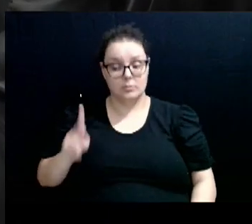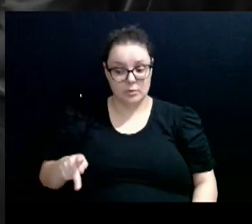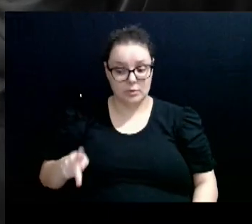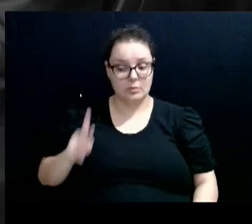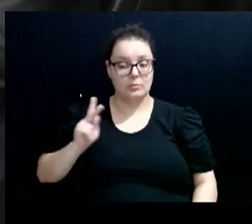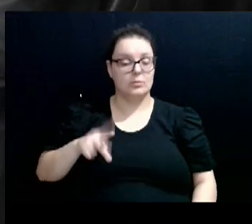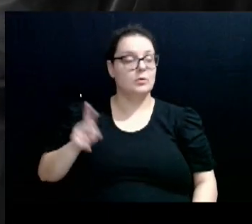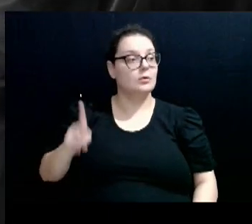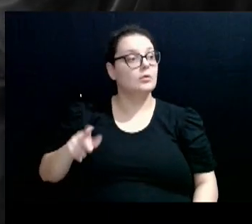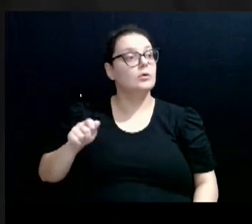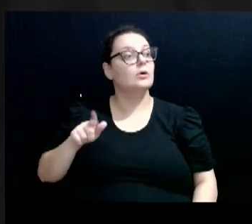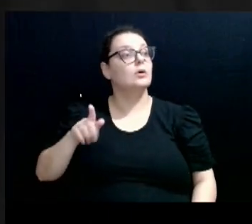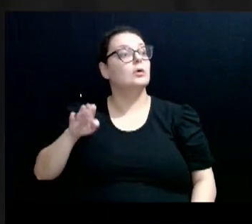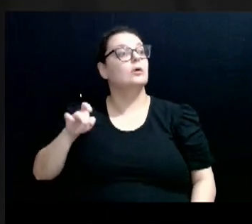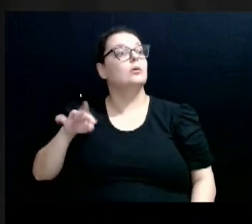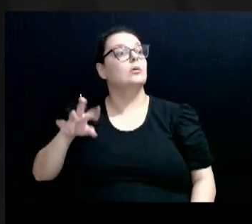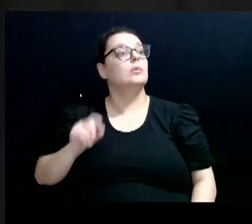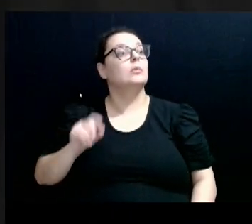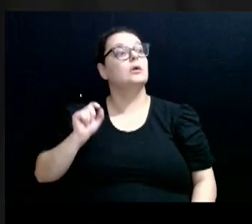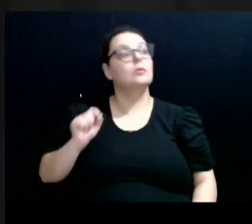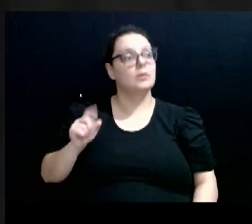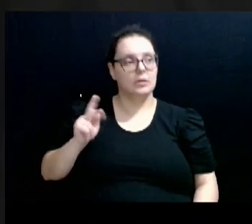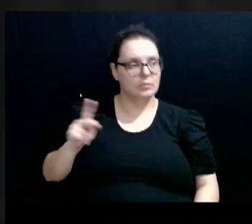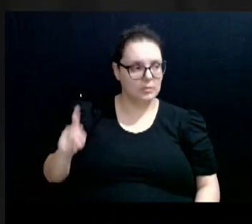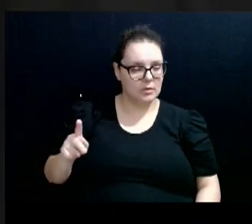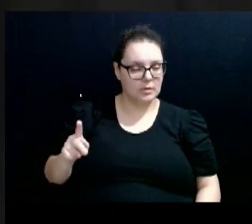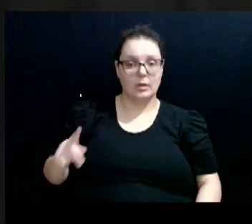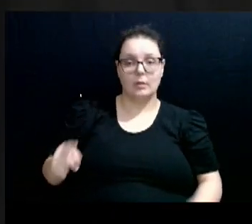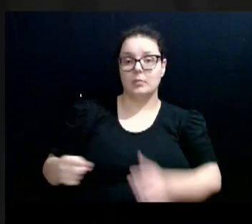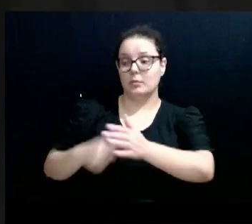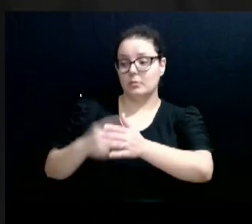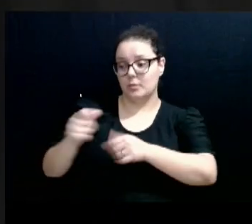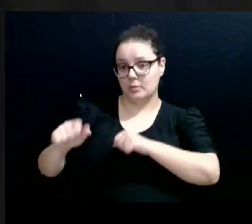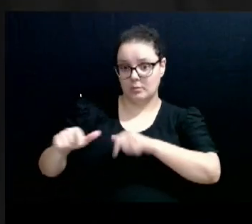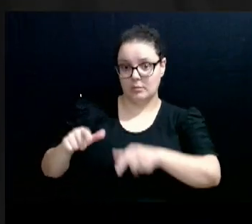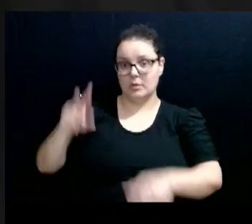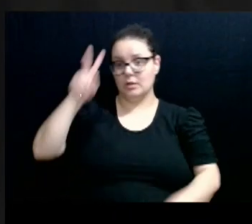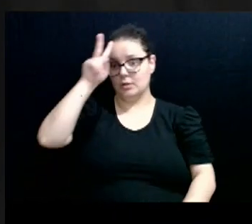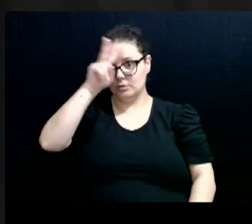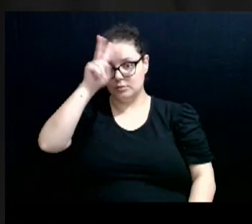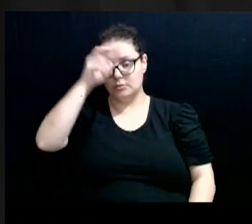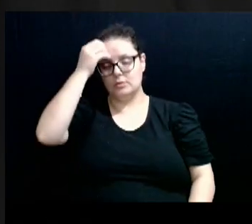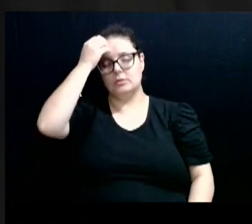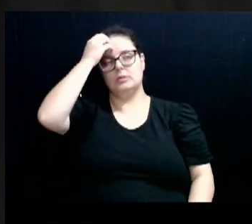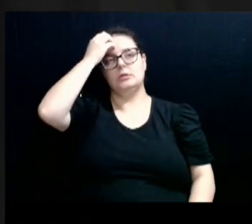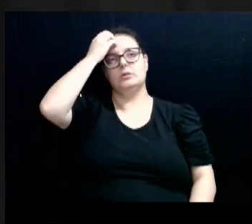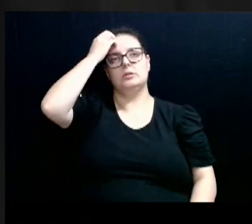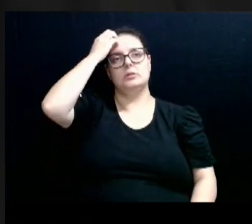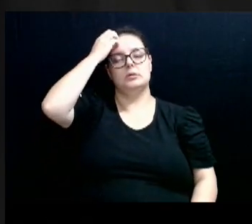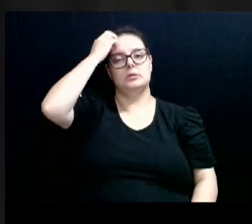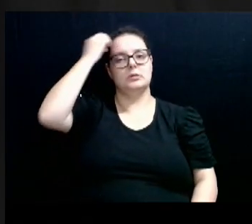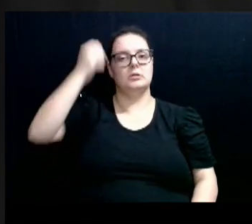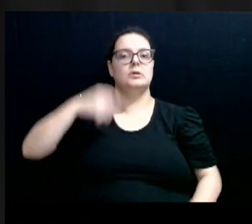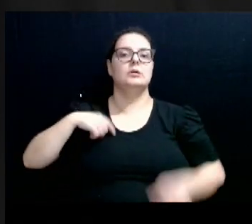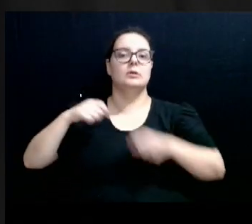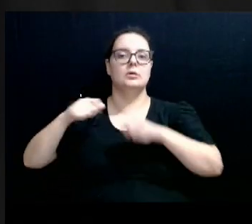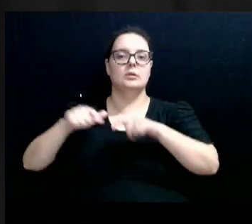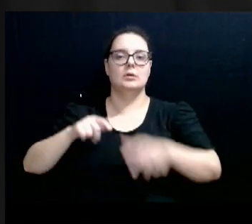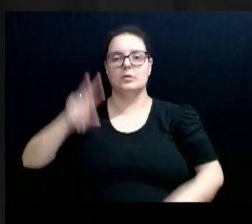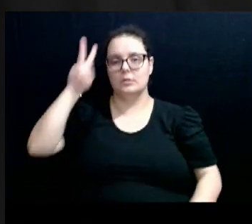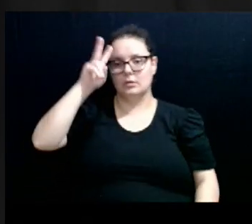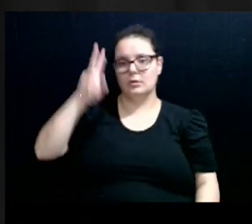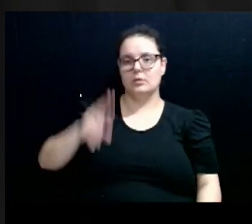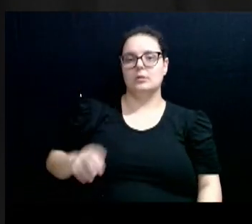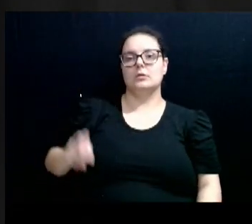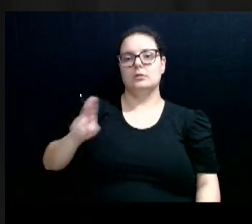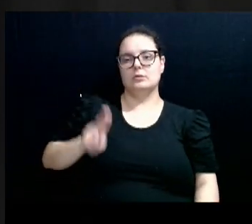A minha primeira formação é História. Eu sou formado em História na Universidade de São Paulo. Lá eu fiz, porque a